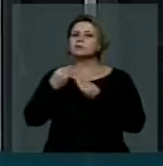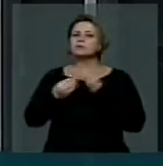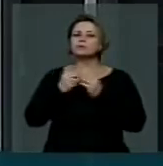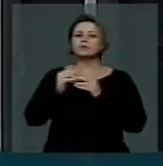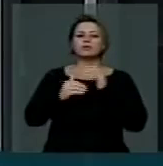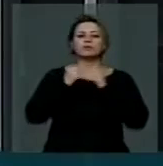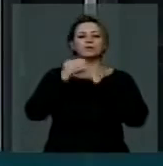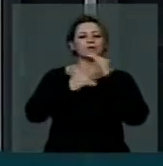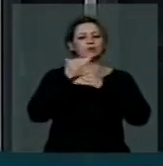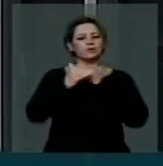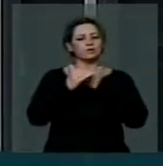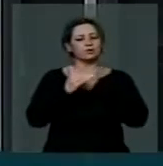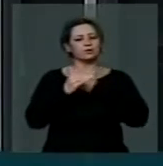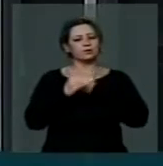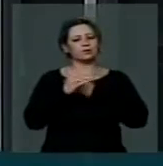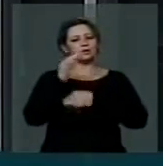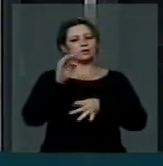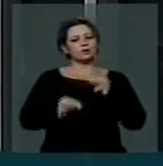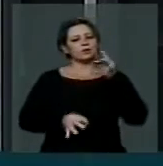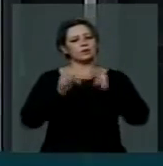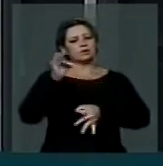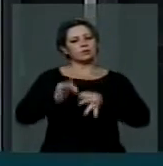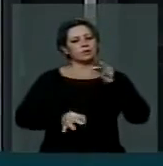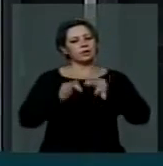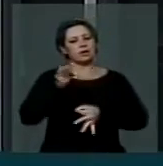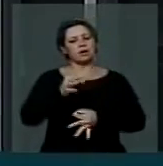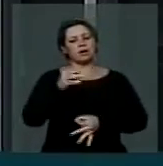desempenho do Tribunal Penal Internacional.